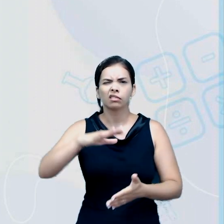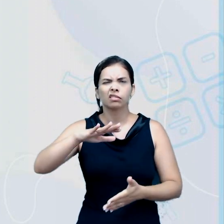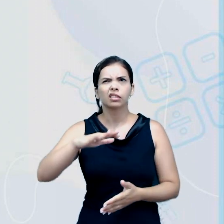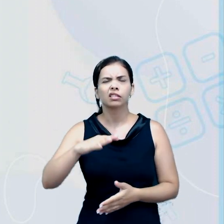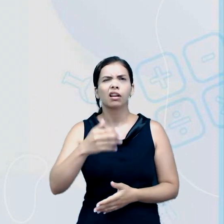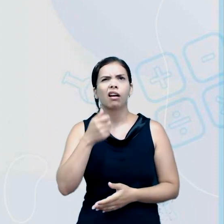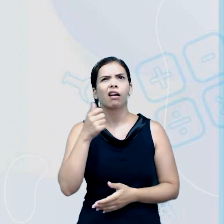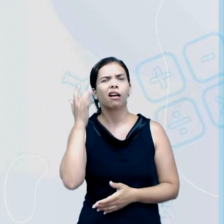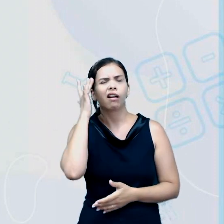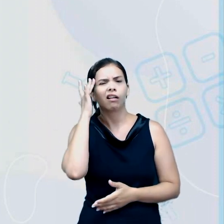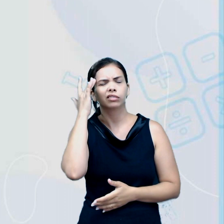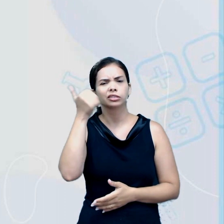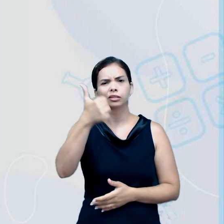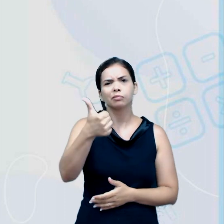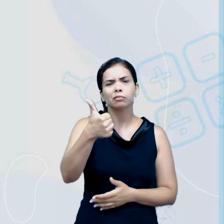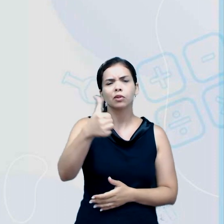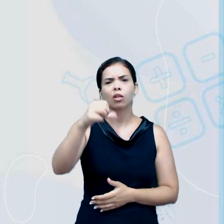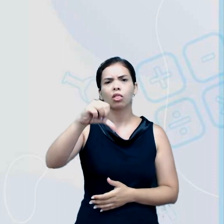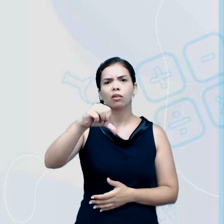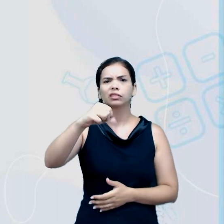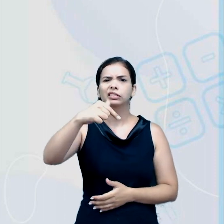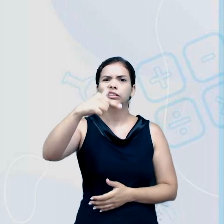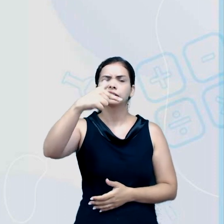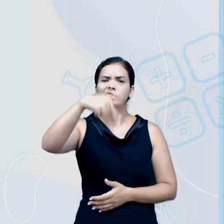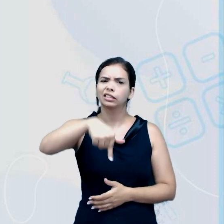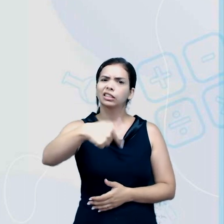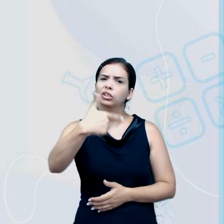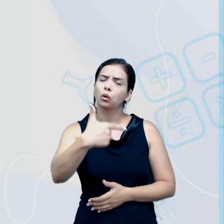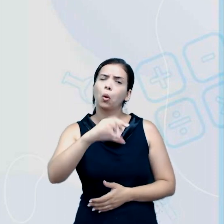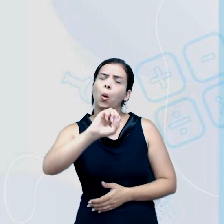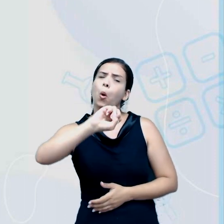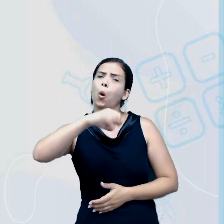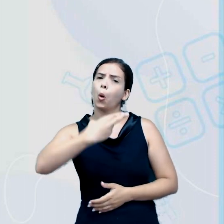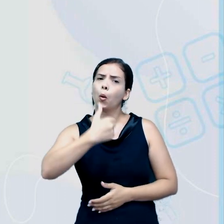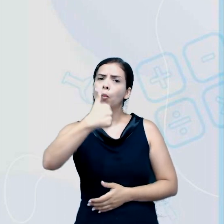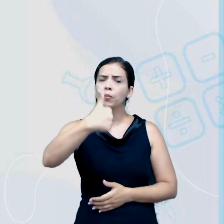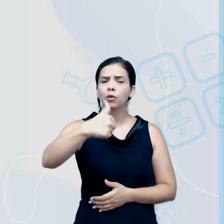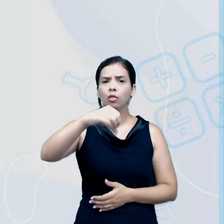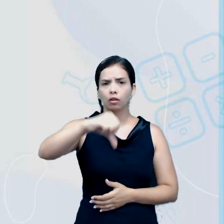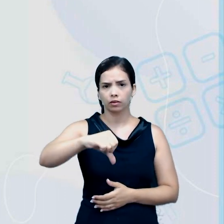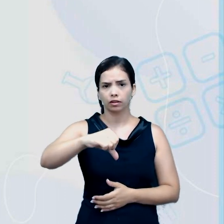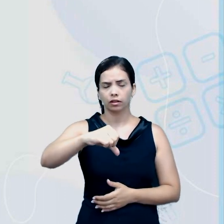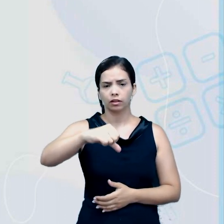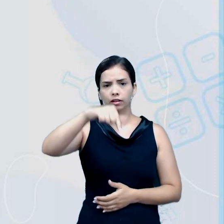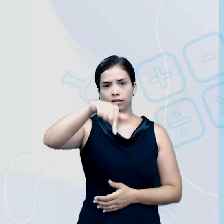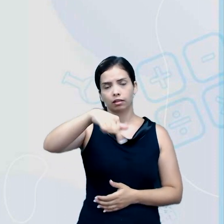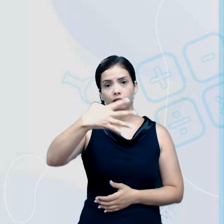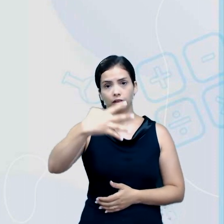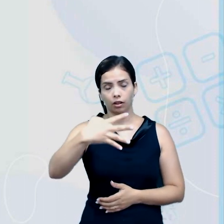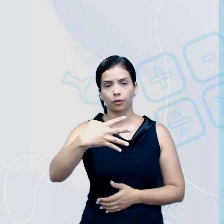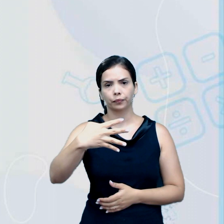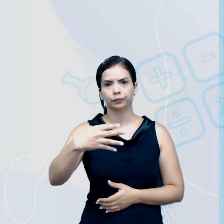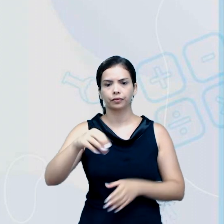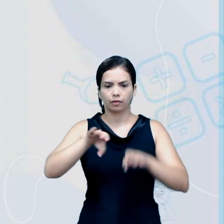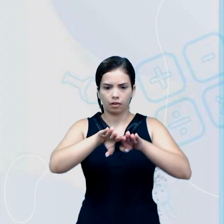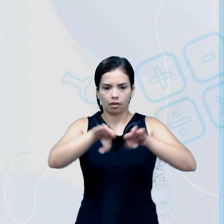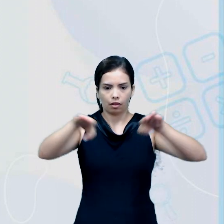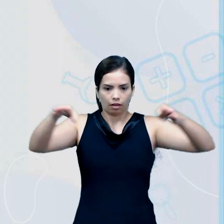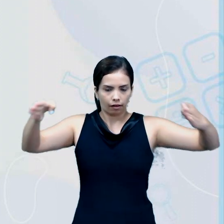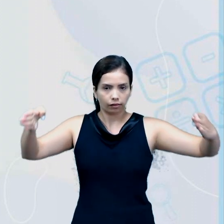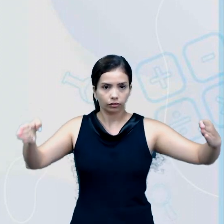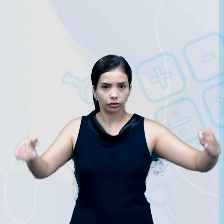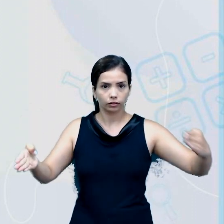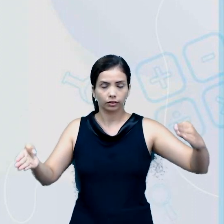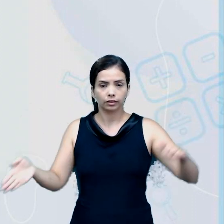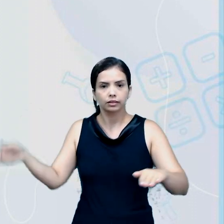foi 1972 ou 1974 ela colocou uma mesa é isso